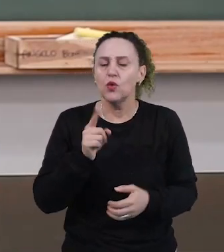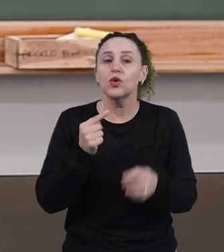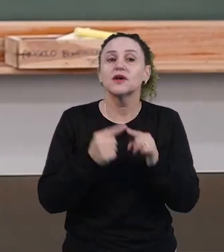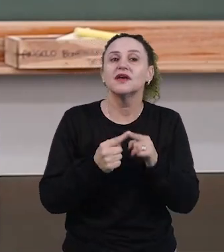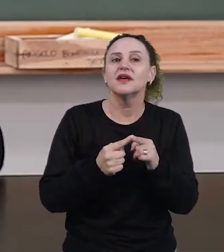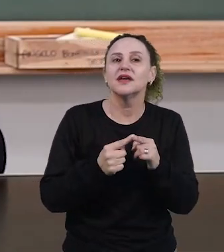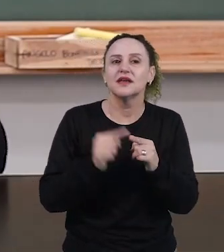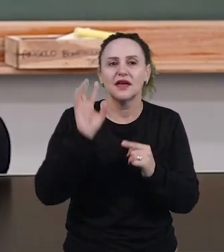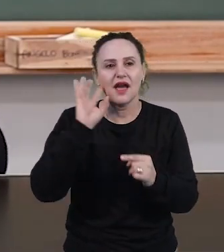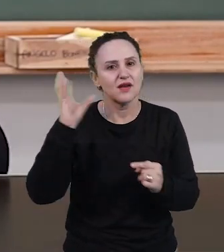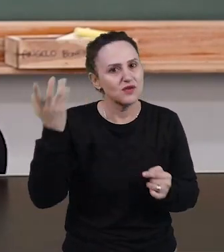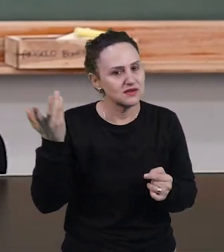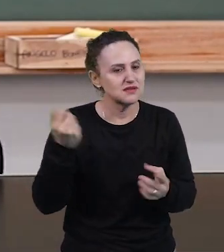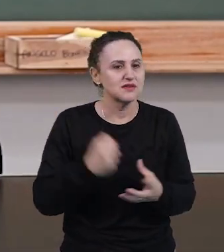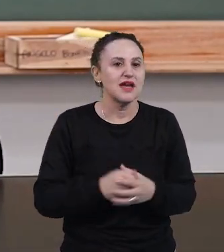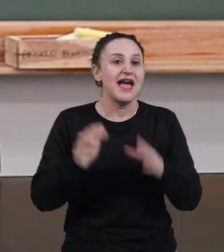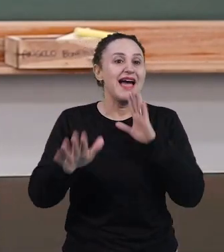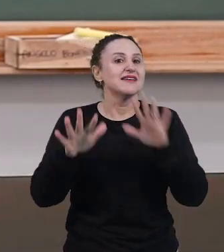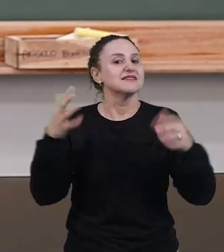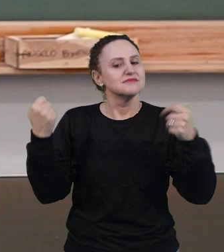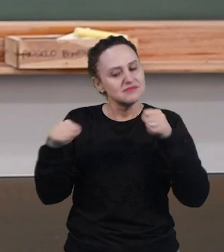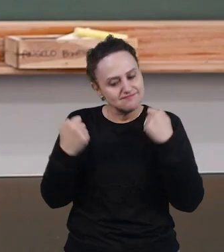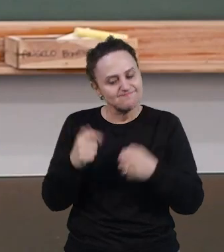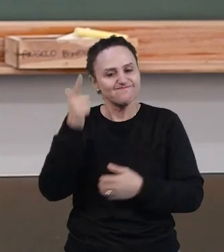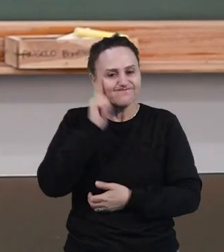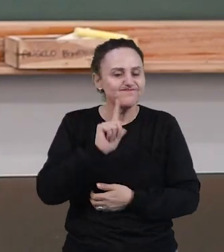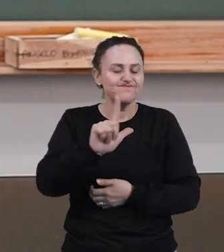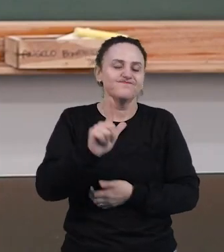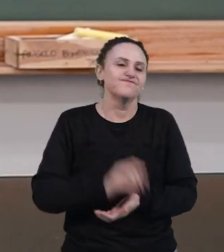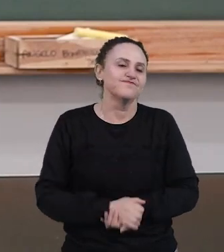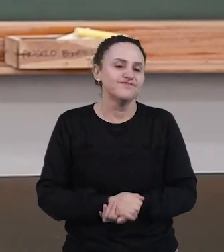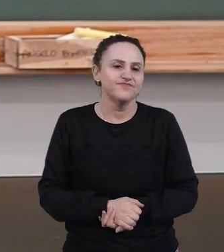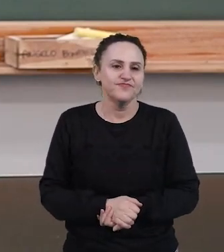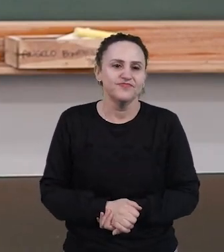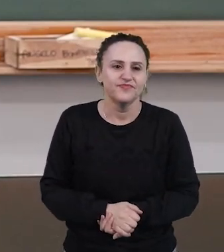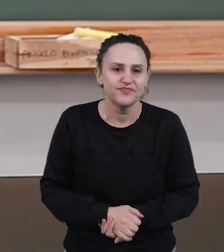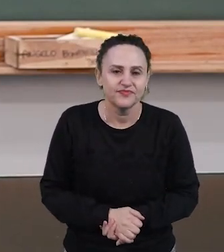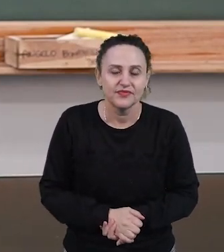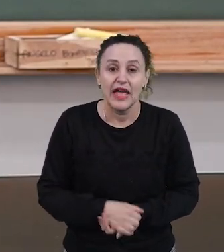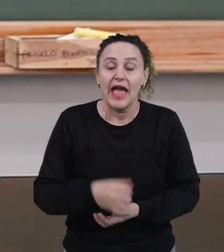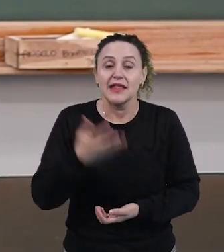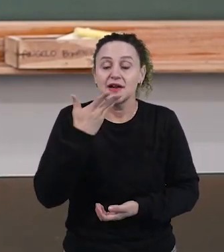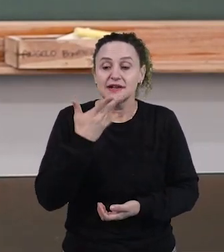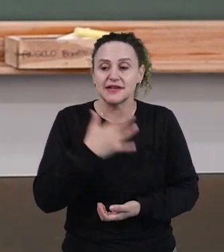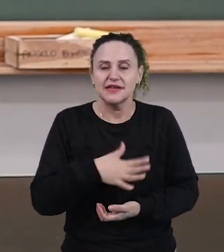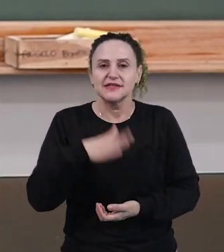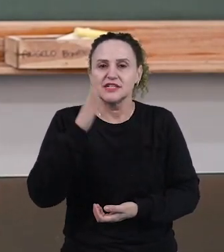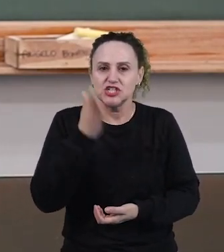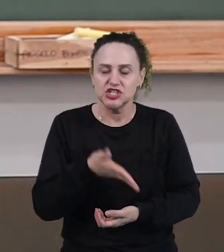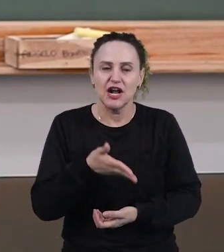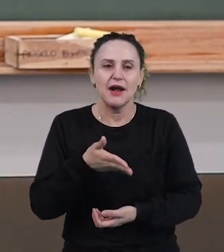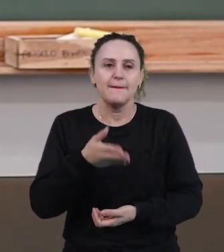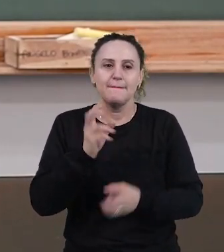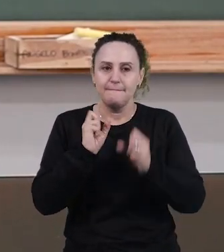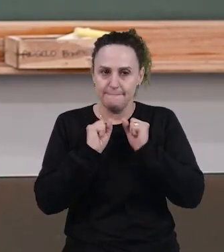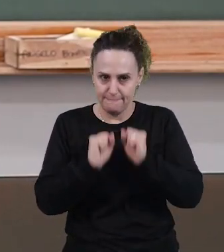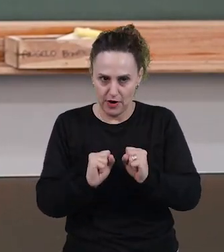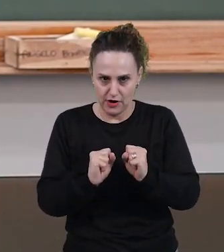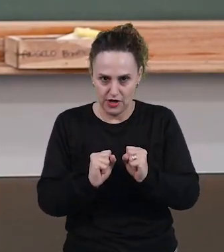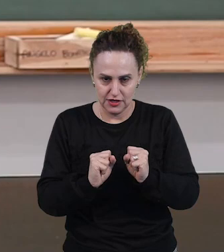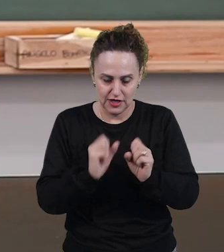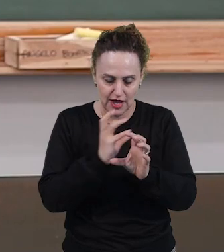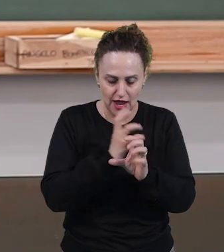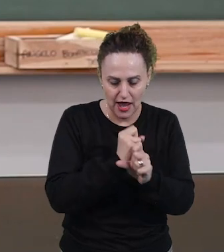precisar pegar as bananas de novo e fazer exemplos, né? Mas então a criança já consegue inverter, né? Por exemplo,